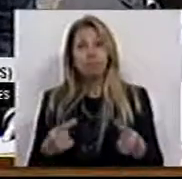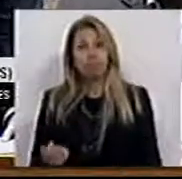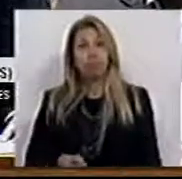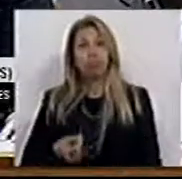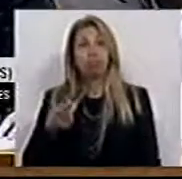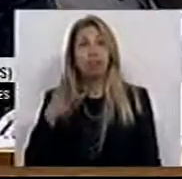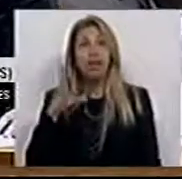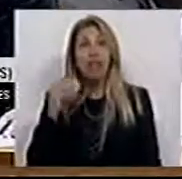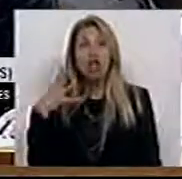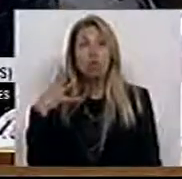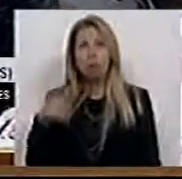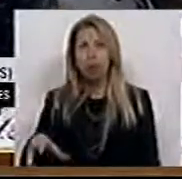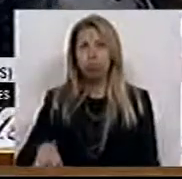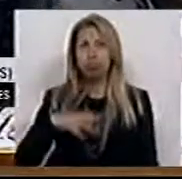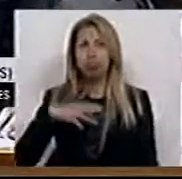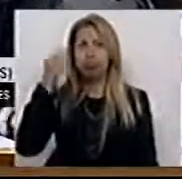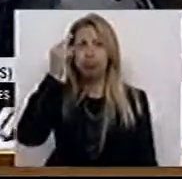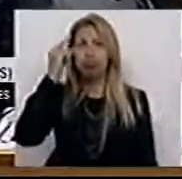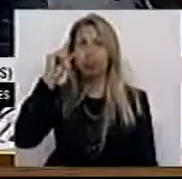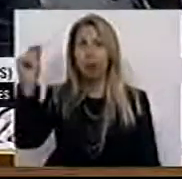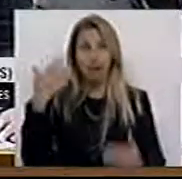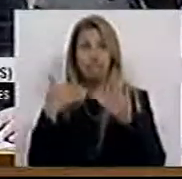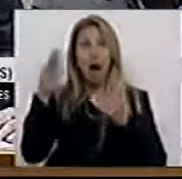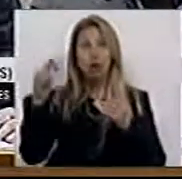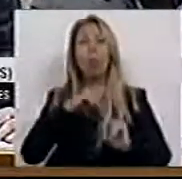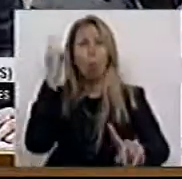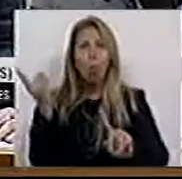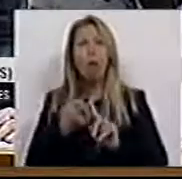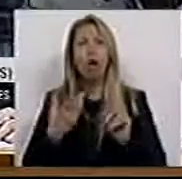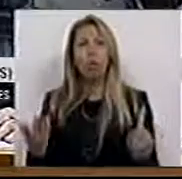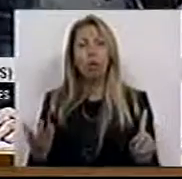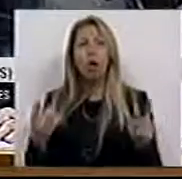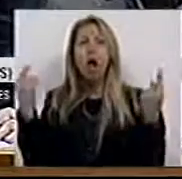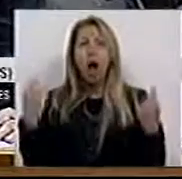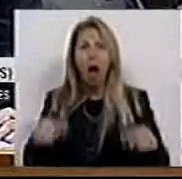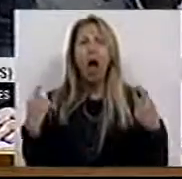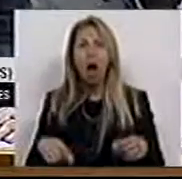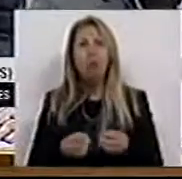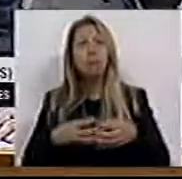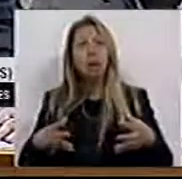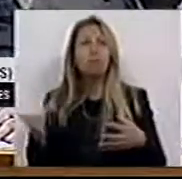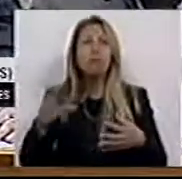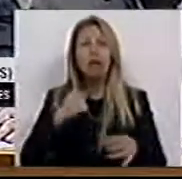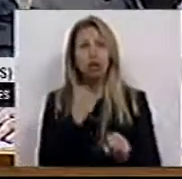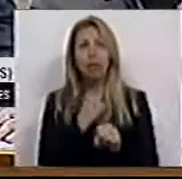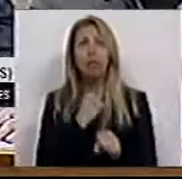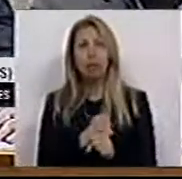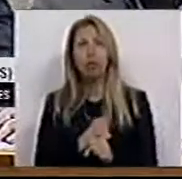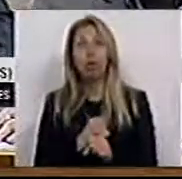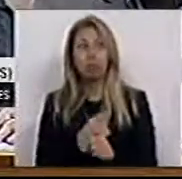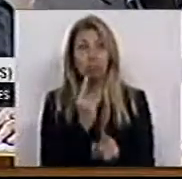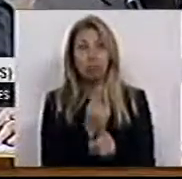10 mil milionários por ano, exista cada vez mais trabalhadores que,